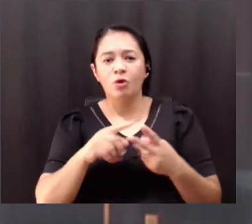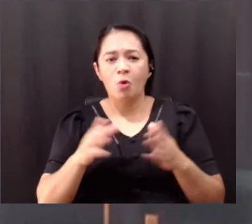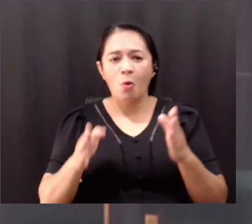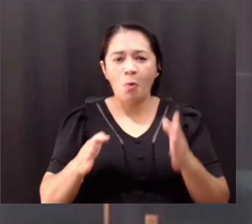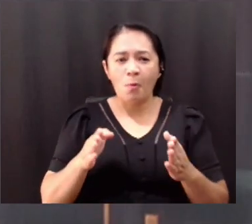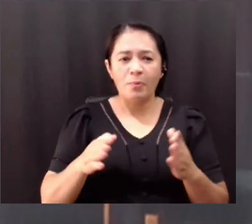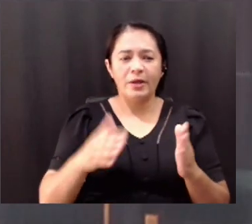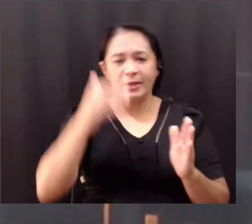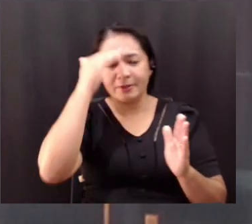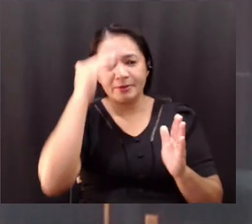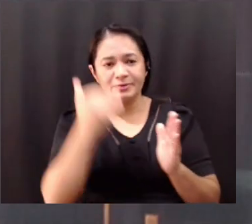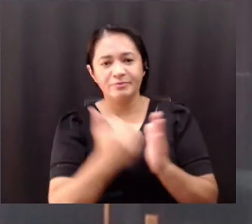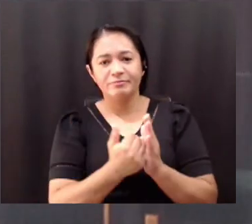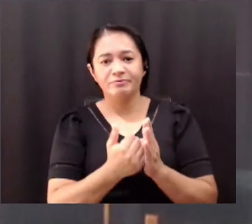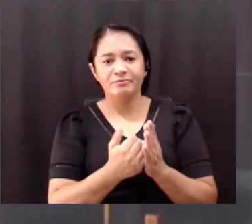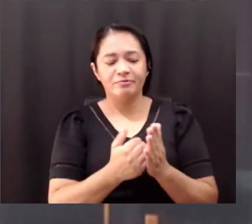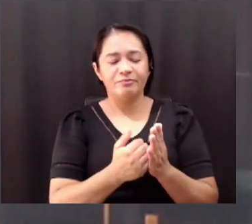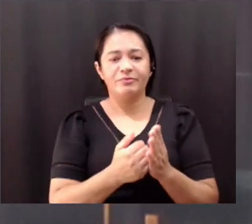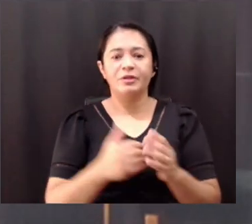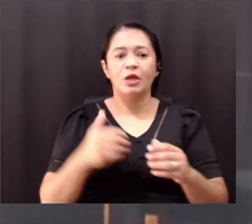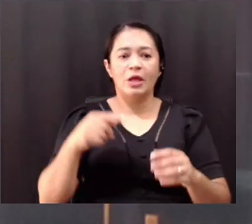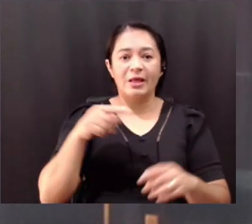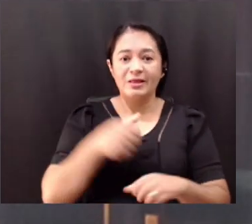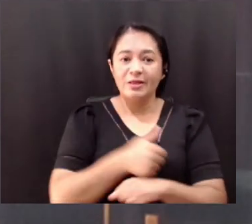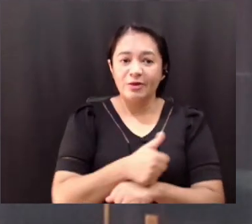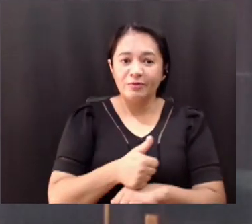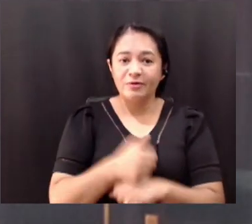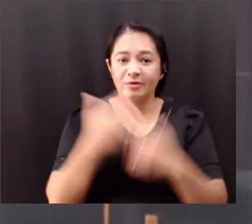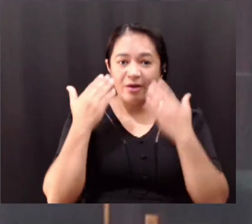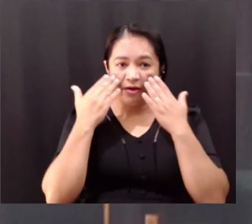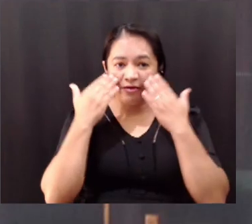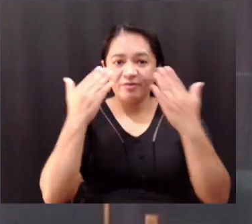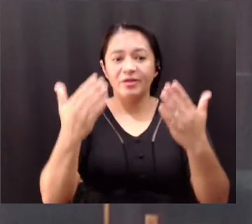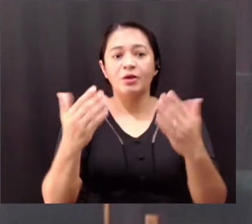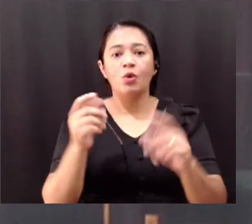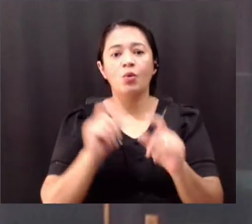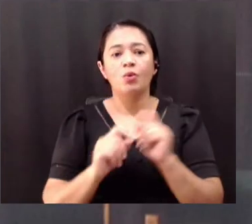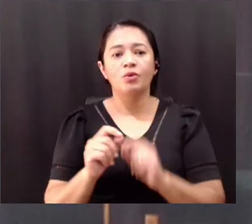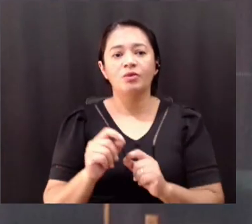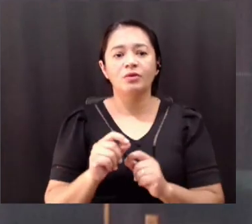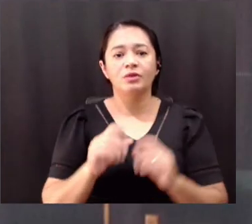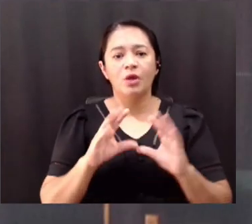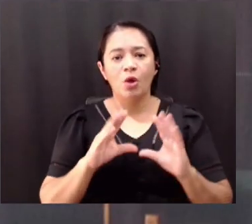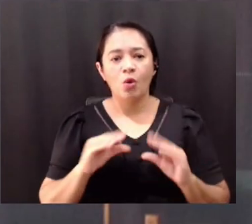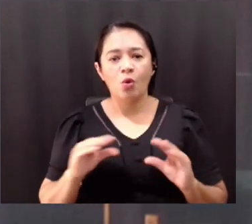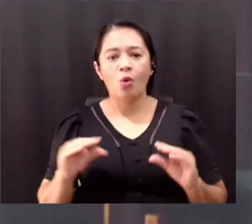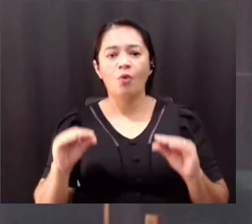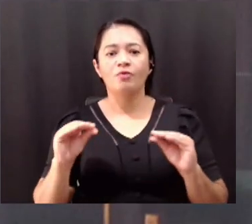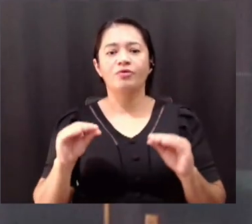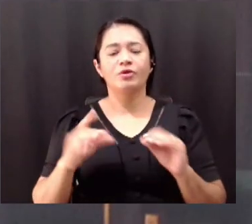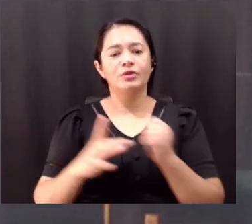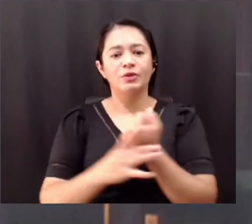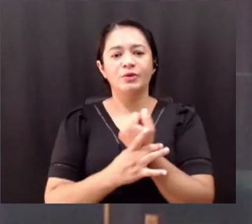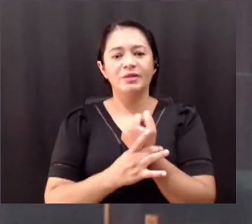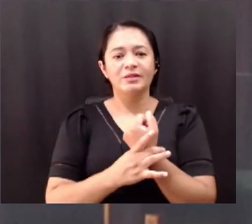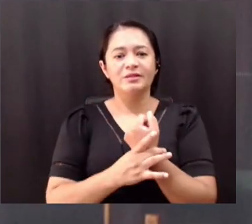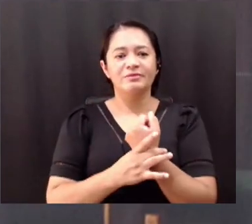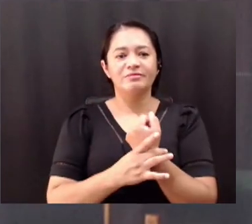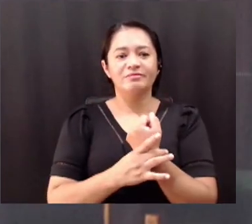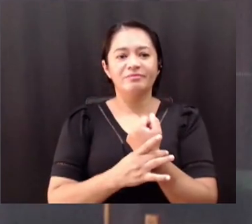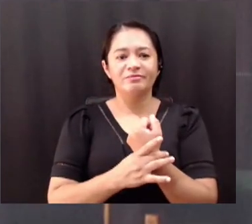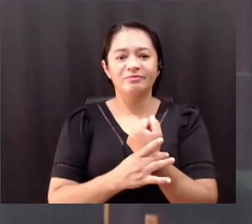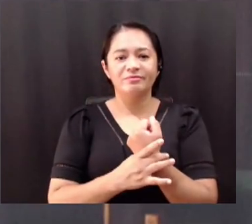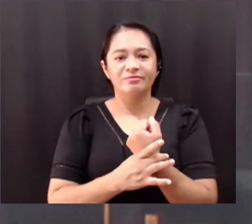traz para aquele profissional que está ali na linha de frente, no dia a dia, um conforto, uma segurança e uma redução da carga de estresse. Então,